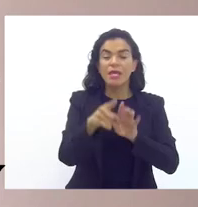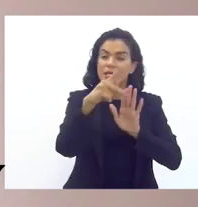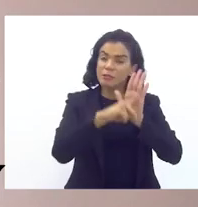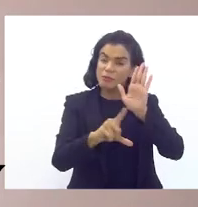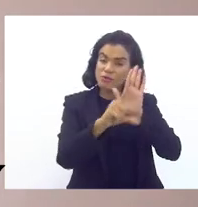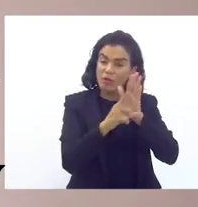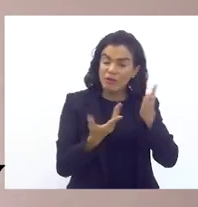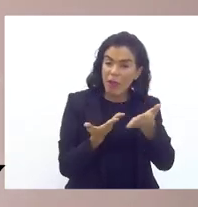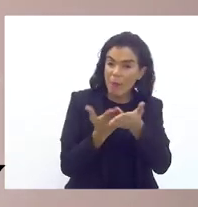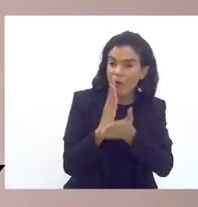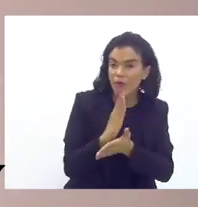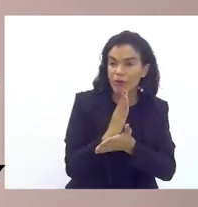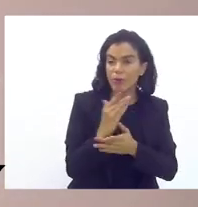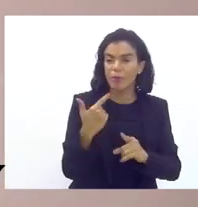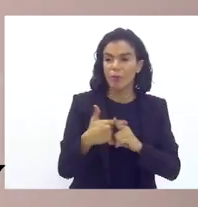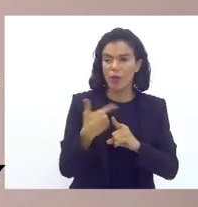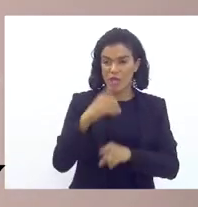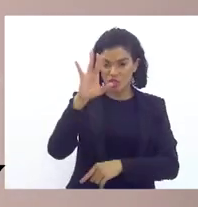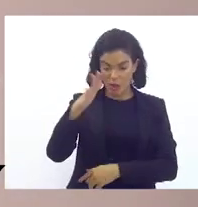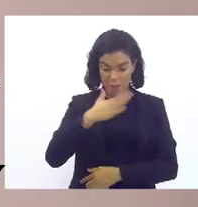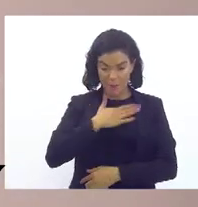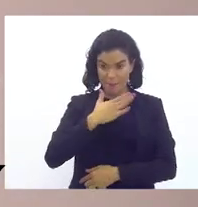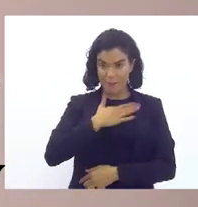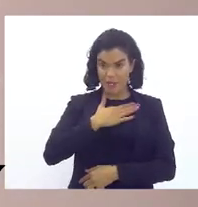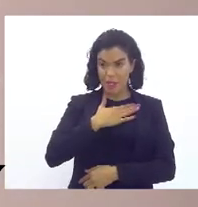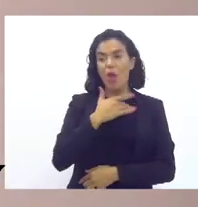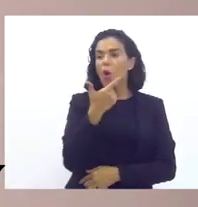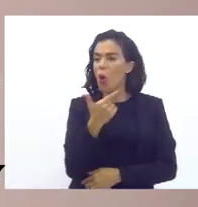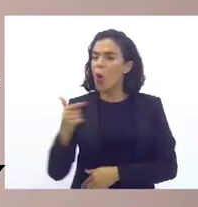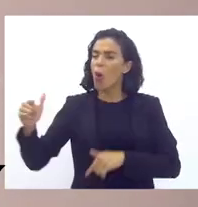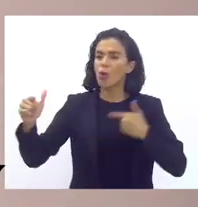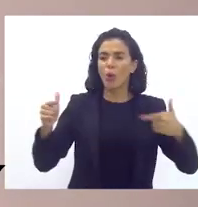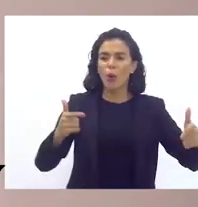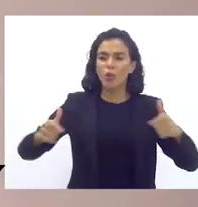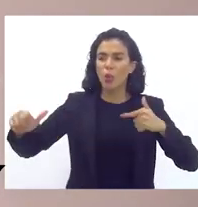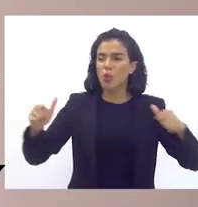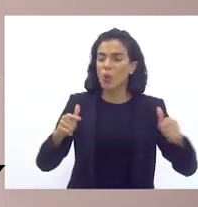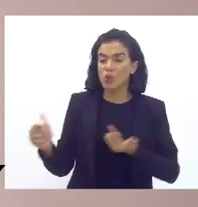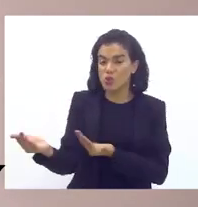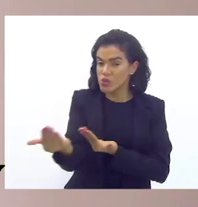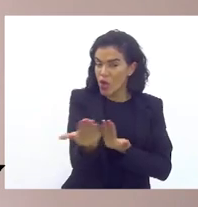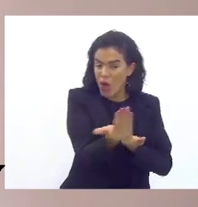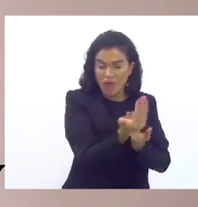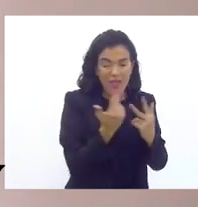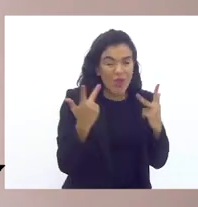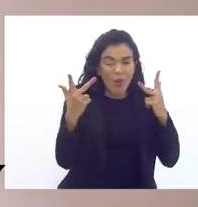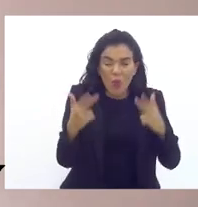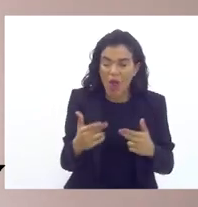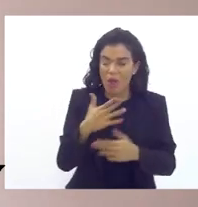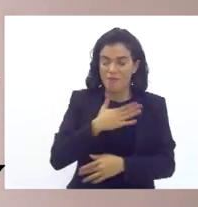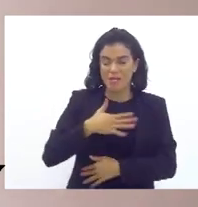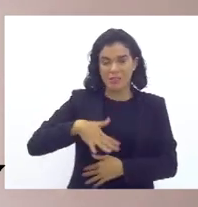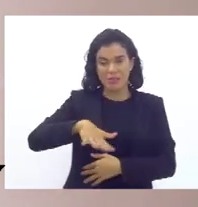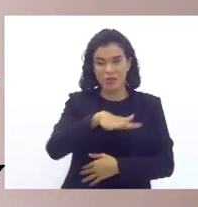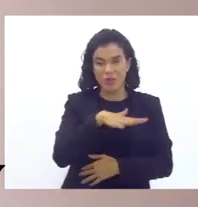de ser aprovado porque não só para mim como para outros jovens também passaram pela mesma situação que eu passei para família dos